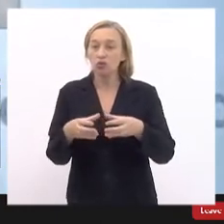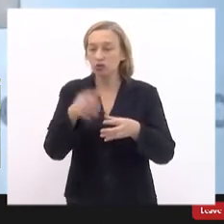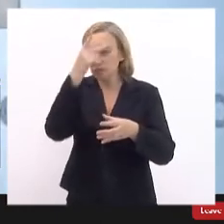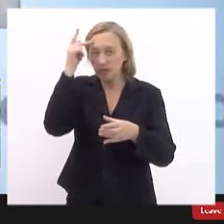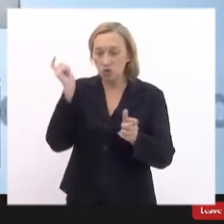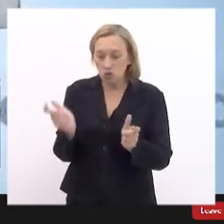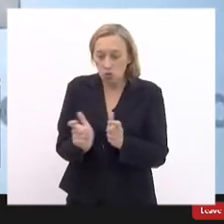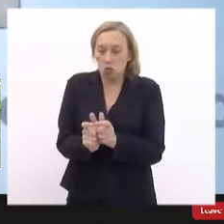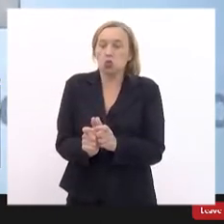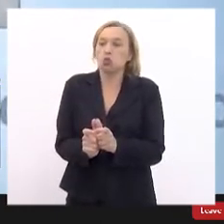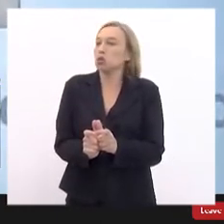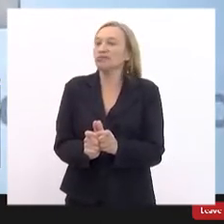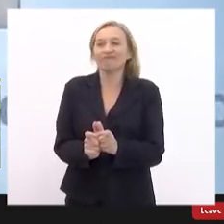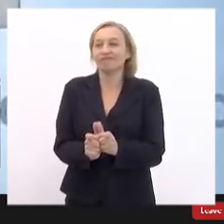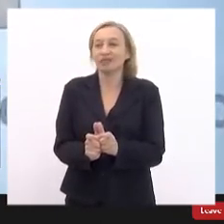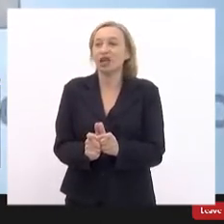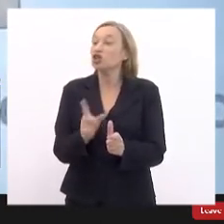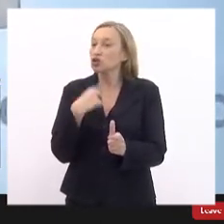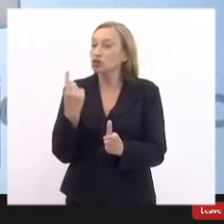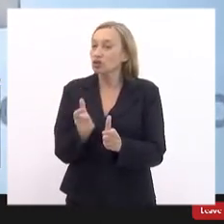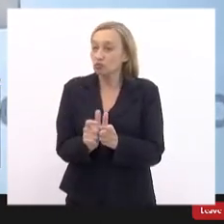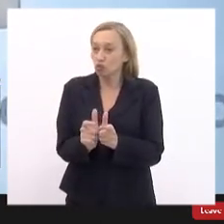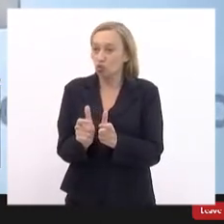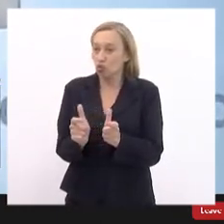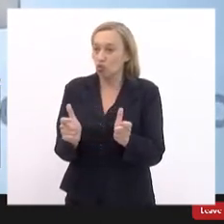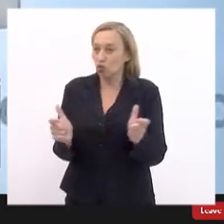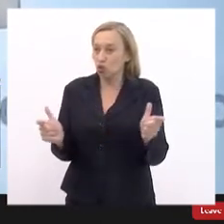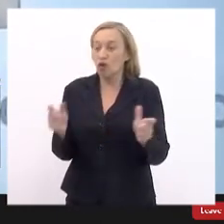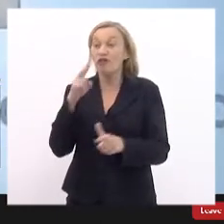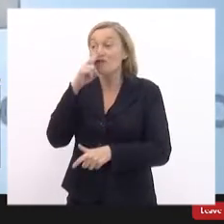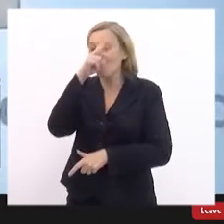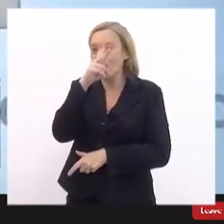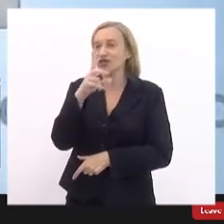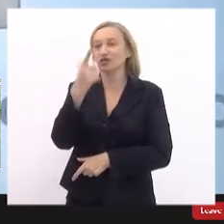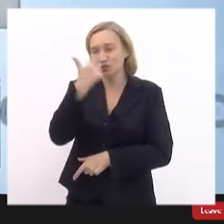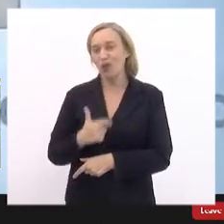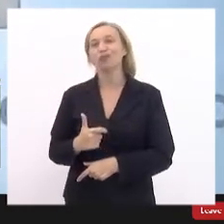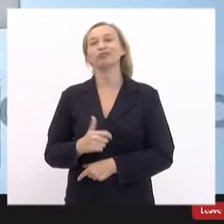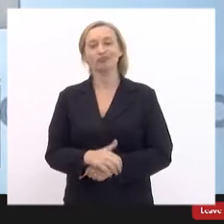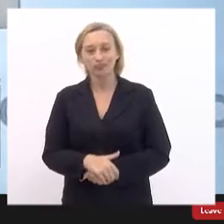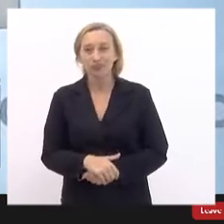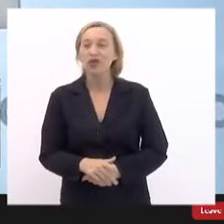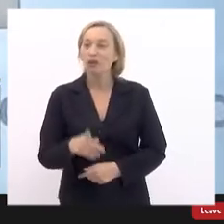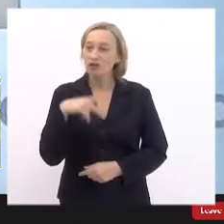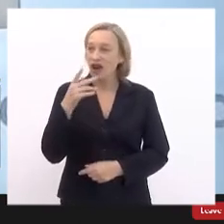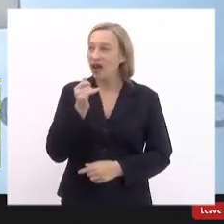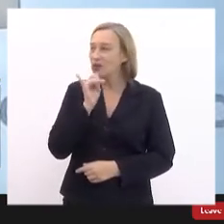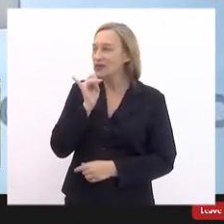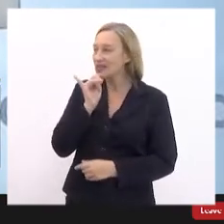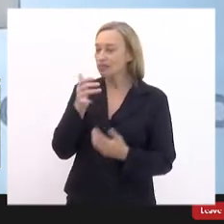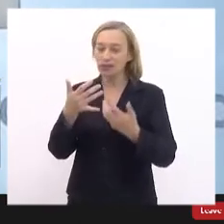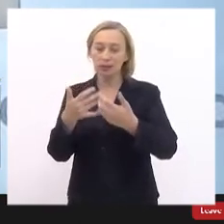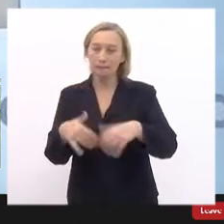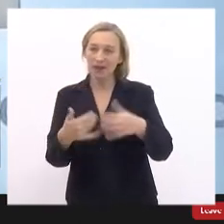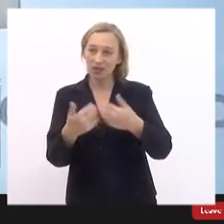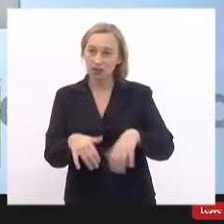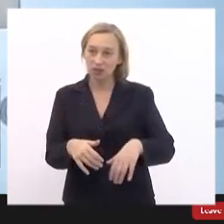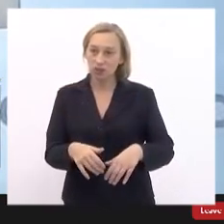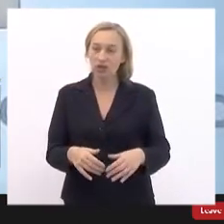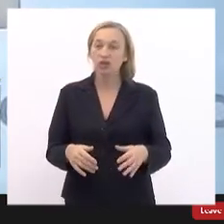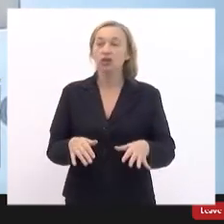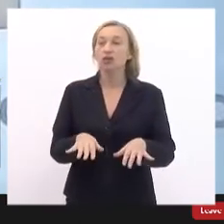pequenininha. Não, nós somos muita gente, somos muito fortes. Vou citar o exemplo de Petrópolis. Em meio a